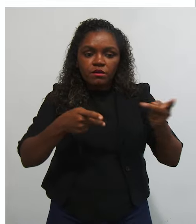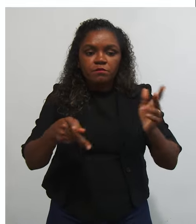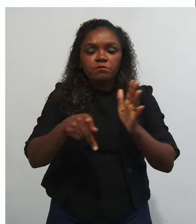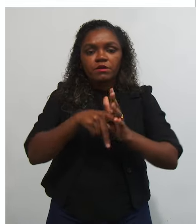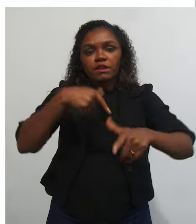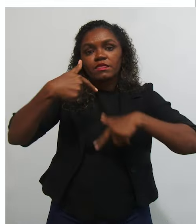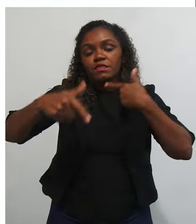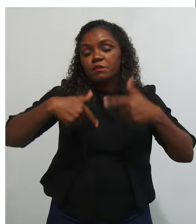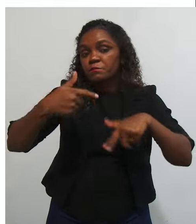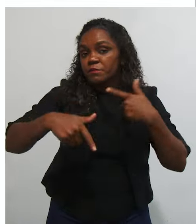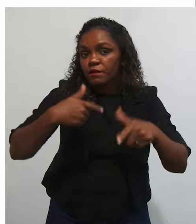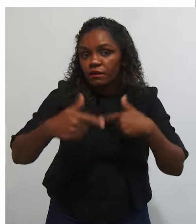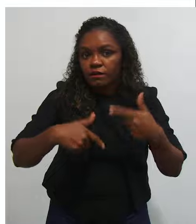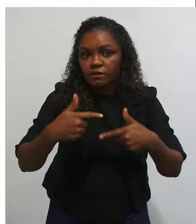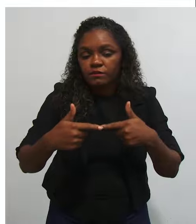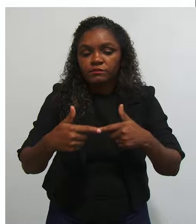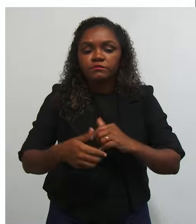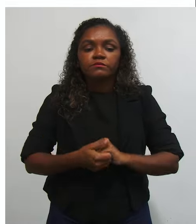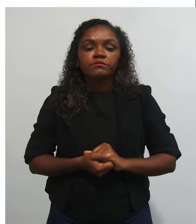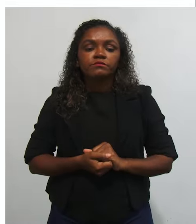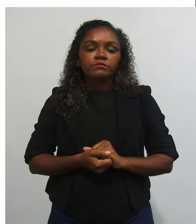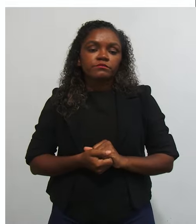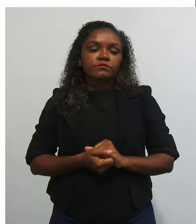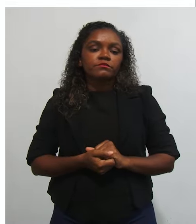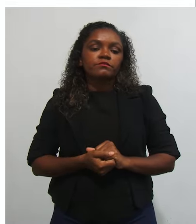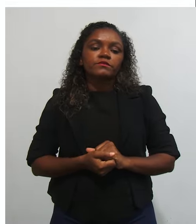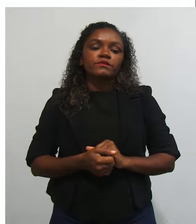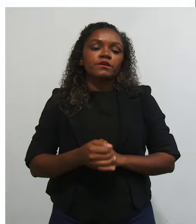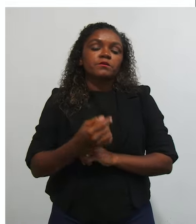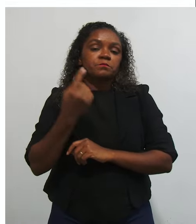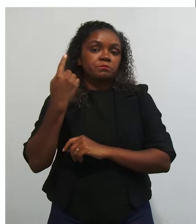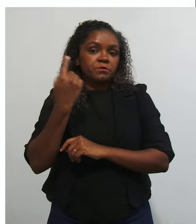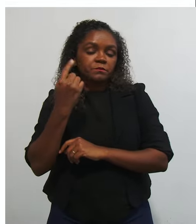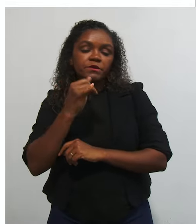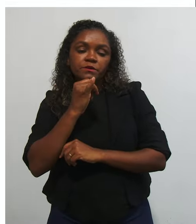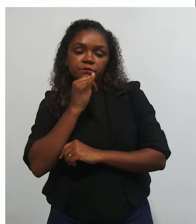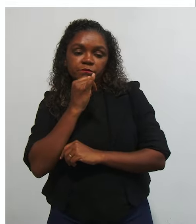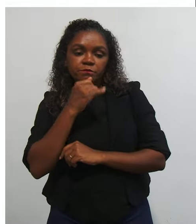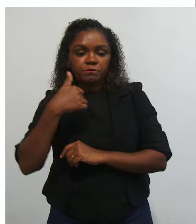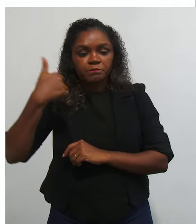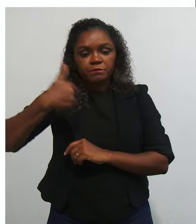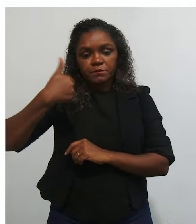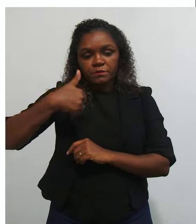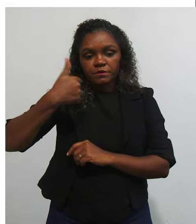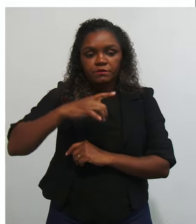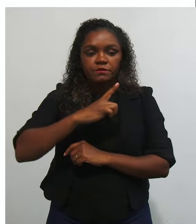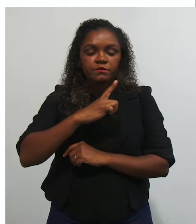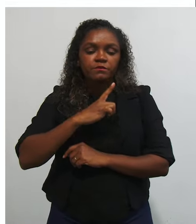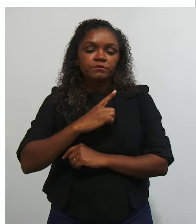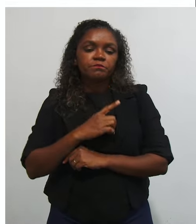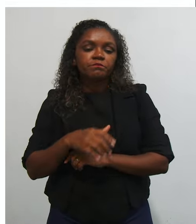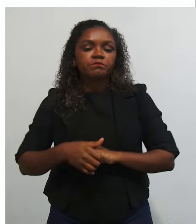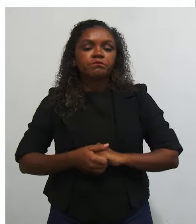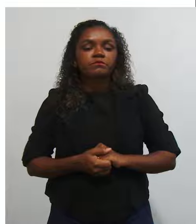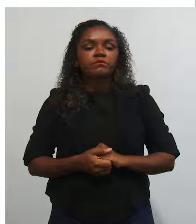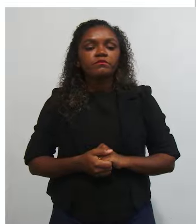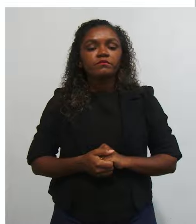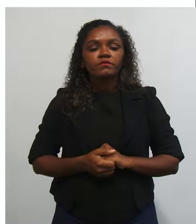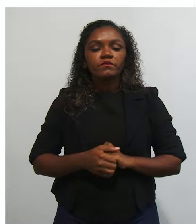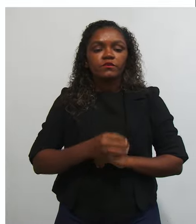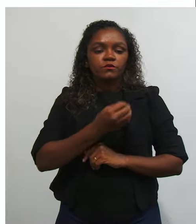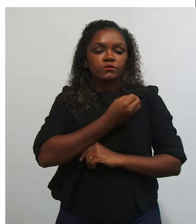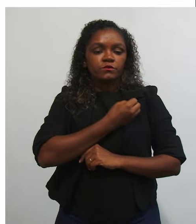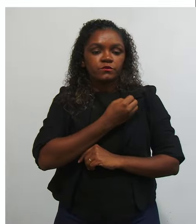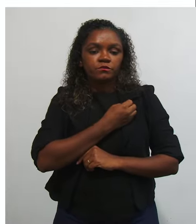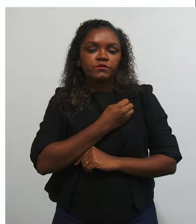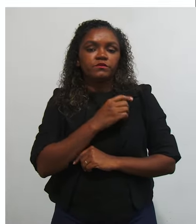programa, bora lá a classificação. Então, a gente tem aqui, primeira classificação, eu peguei essa classificação onde? Lá